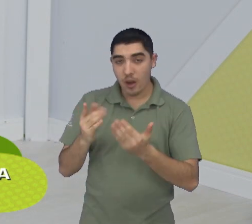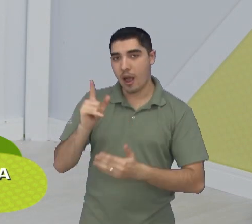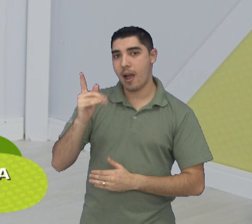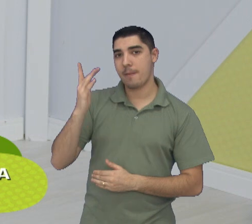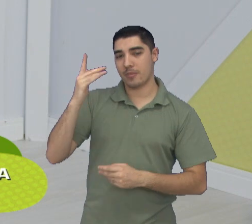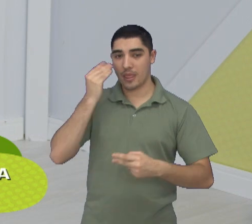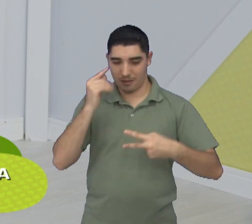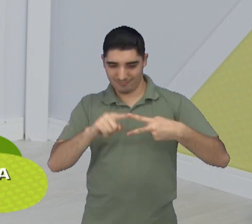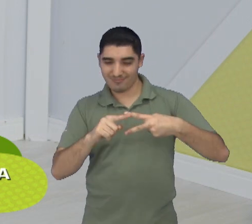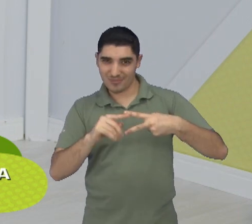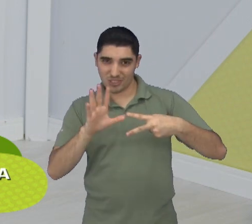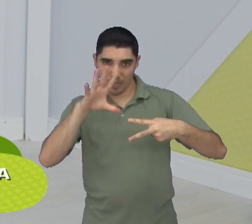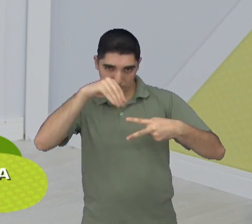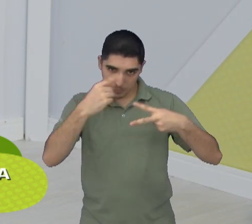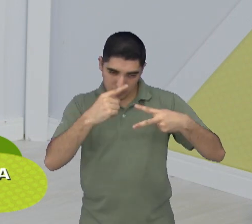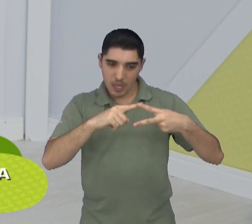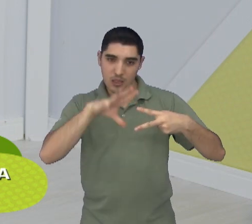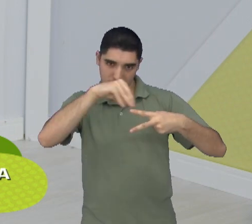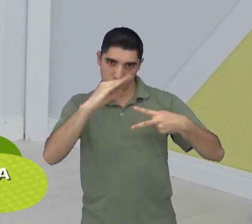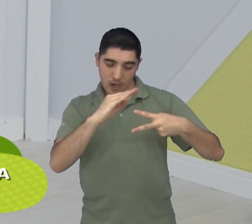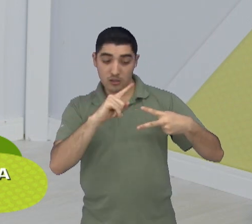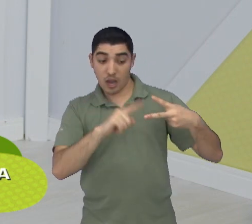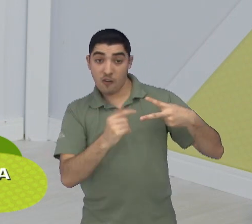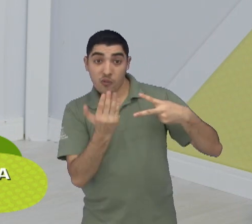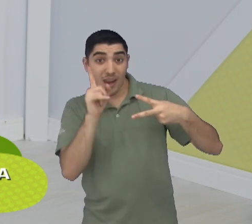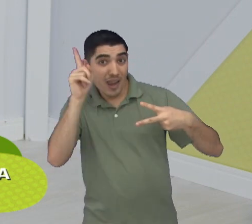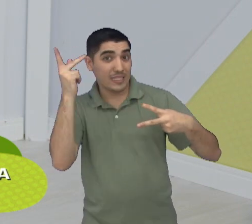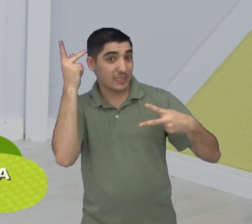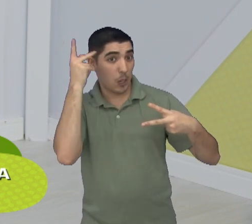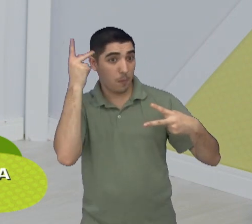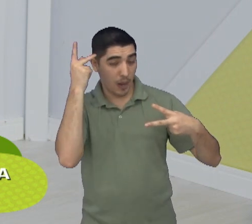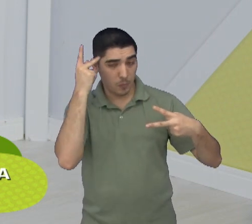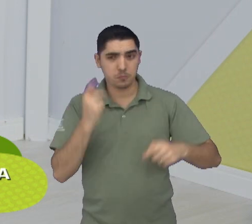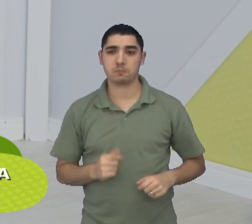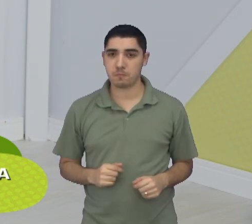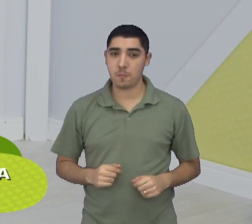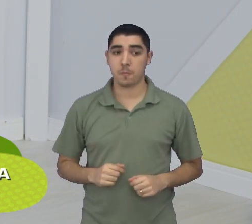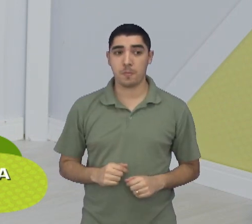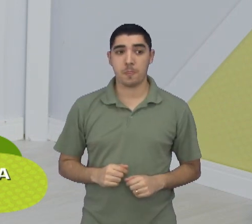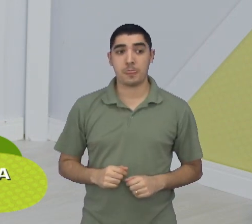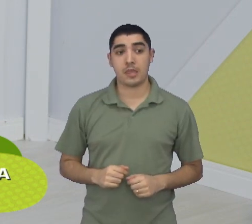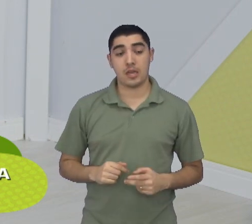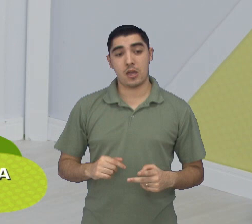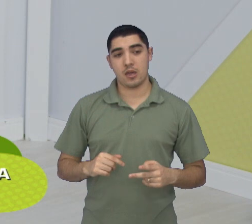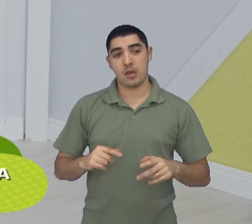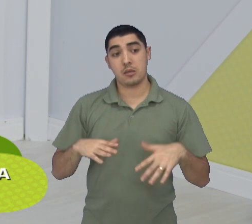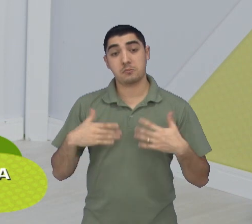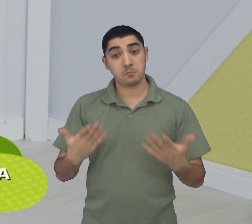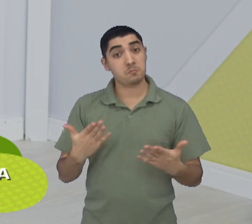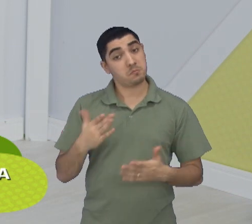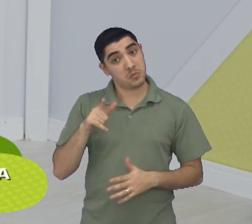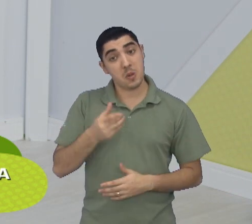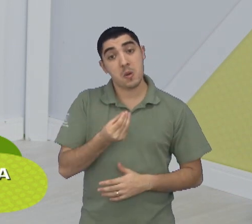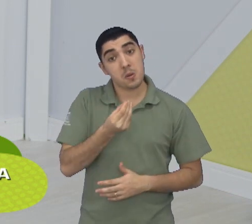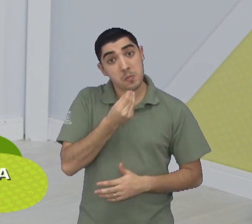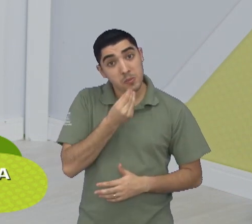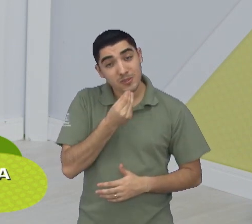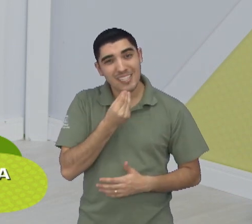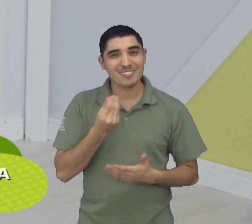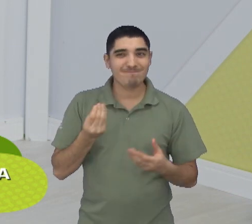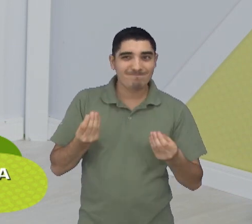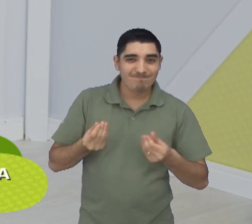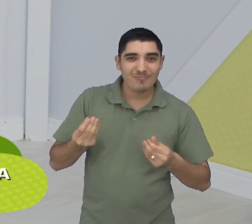ginásio Vlamir Marques, no Parque São Jorge, em São Paulo. Paulo, talvez uma chance aí, entre aspas, desperdiçada,